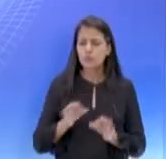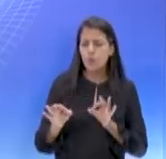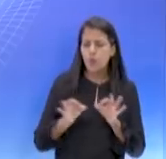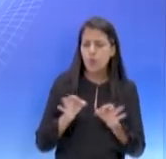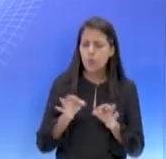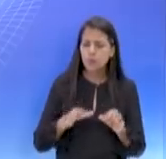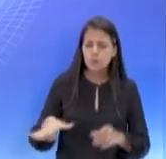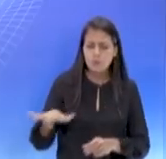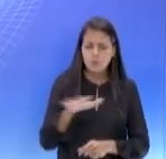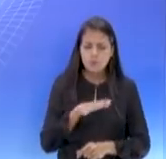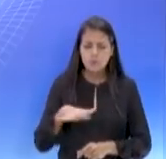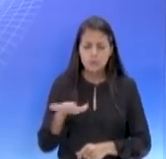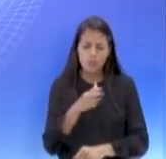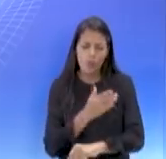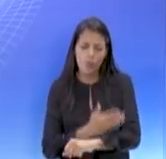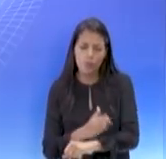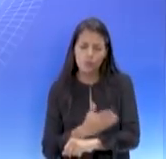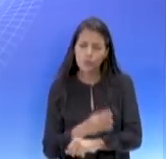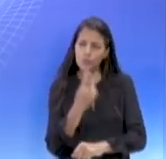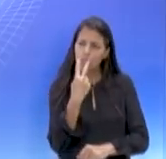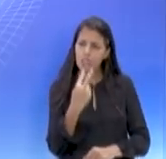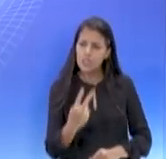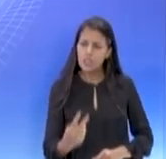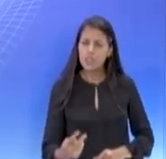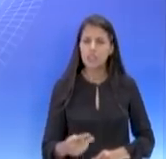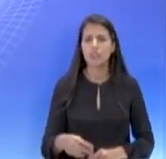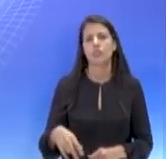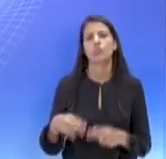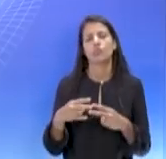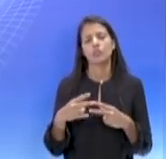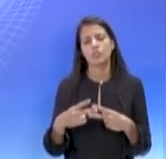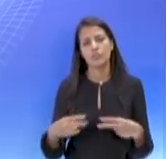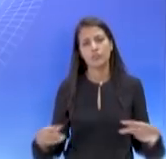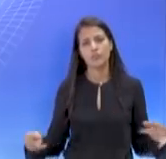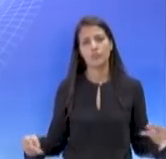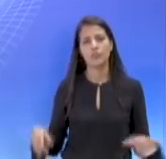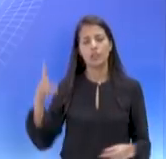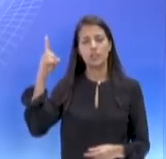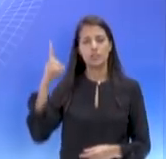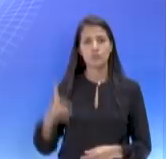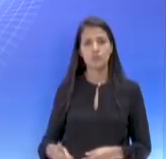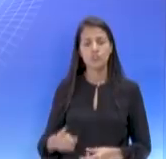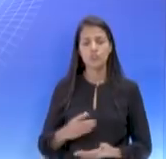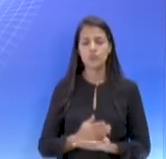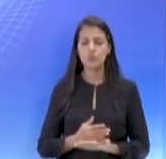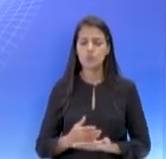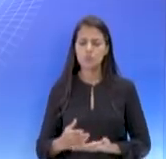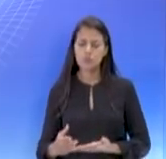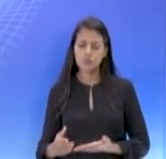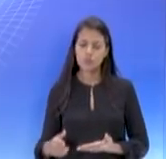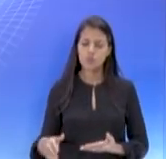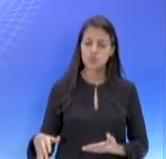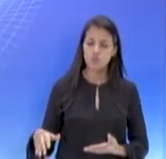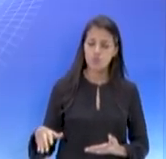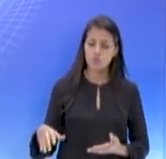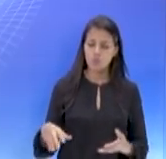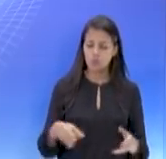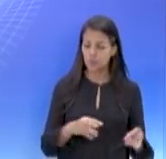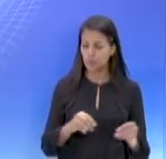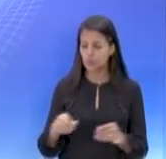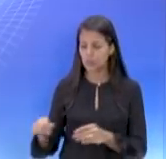costumes, línguas, crenças e tradições, e os direitos originários sobre as terras que tradicionalmente